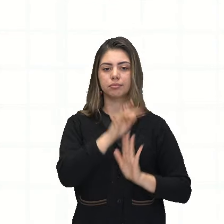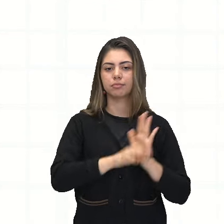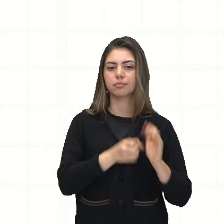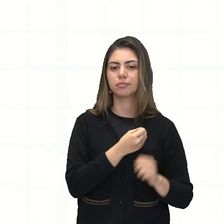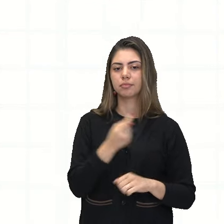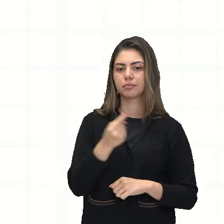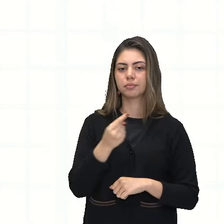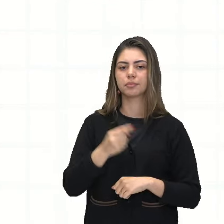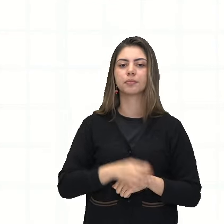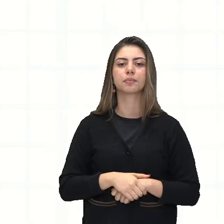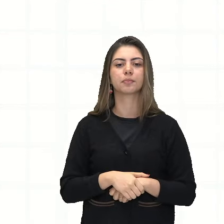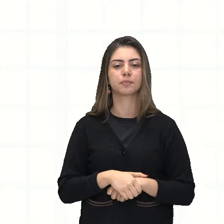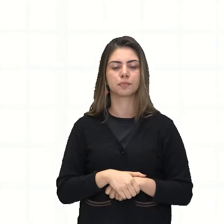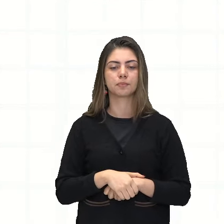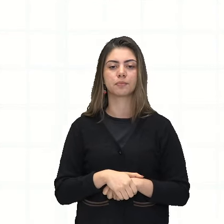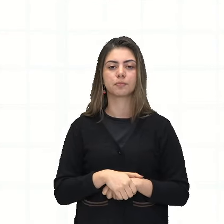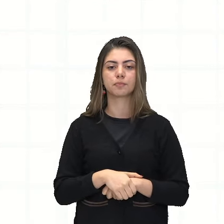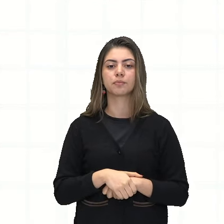Essa ideia